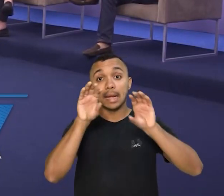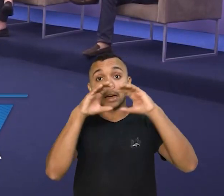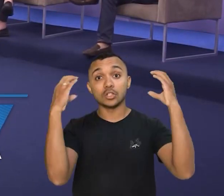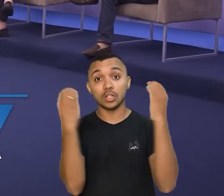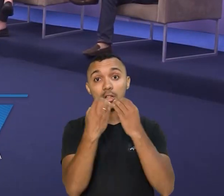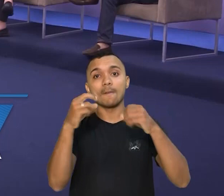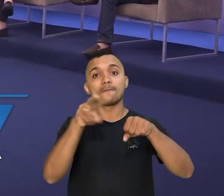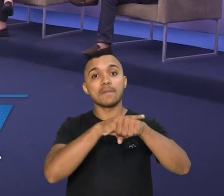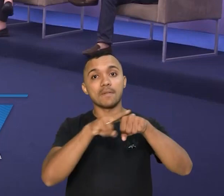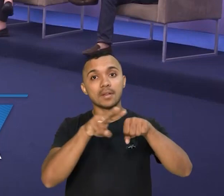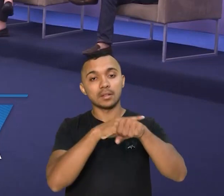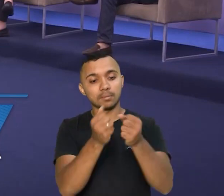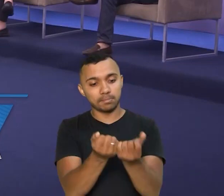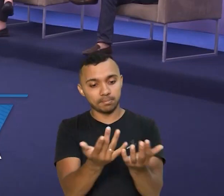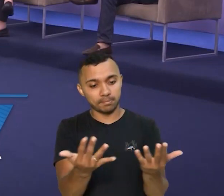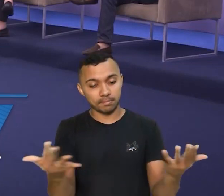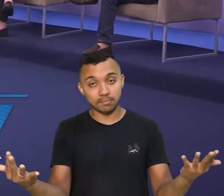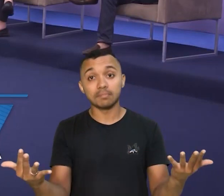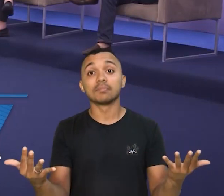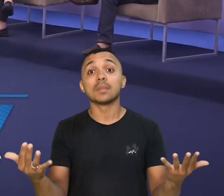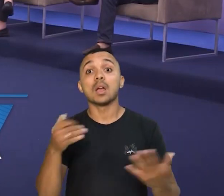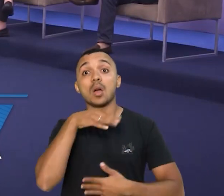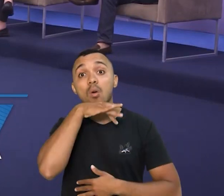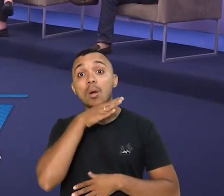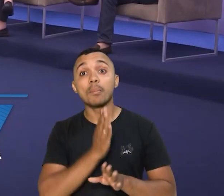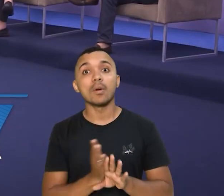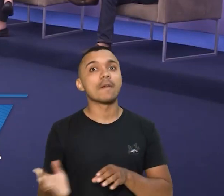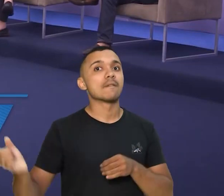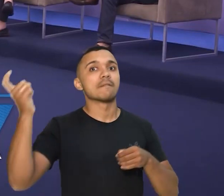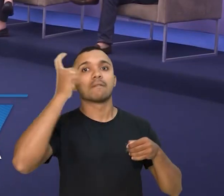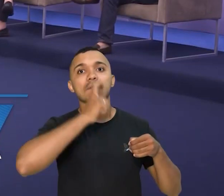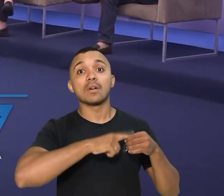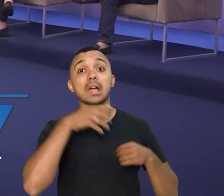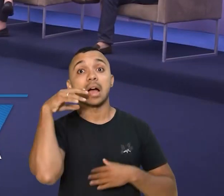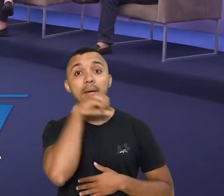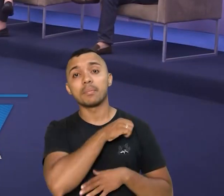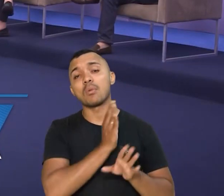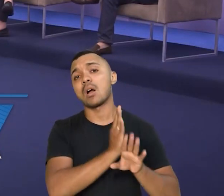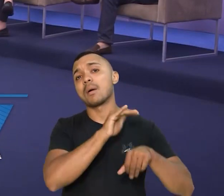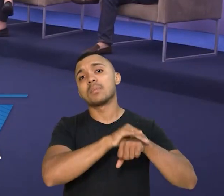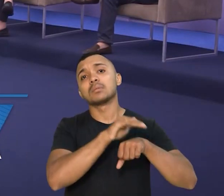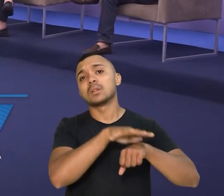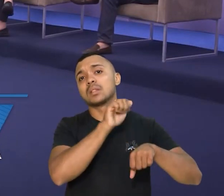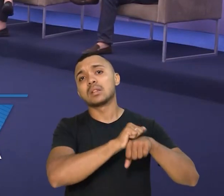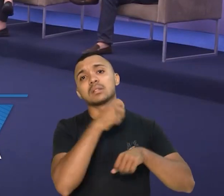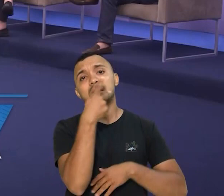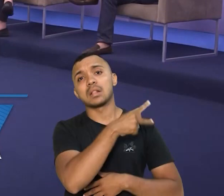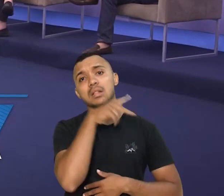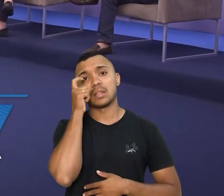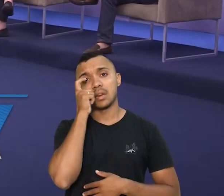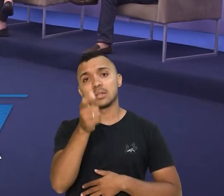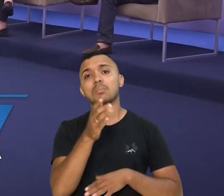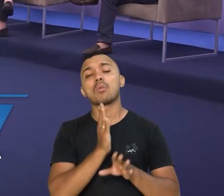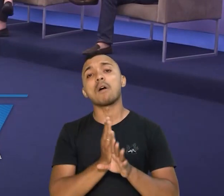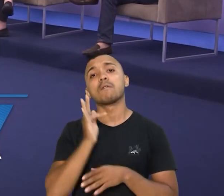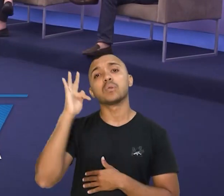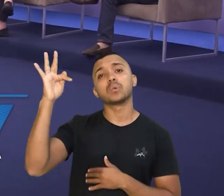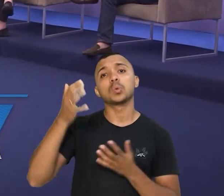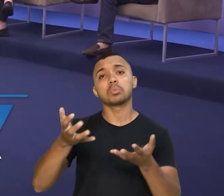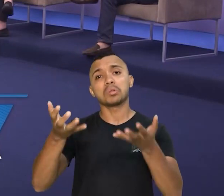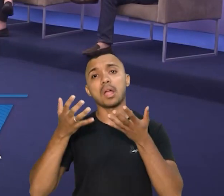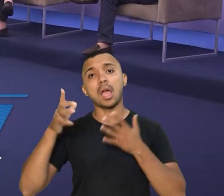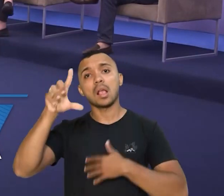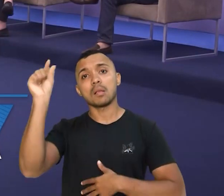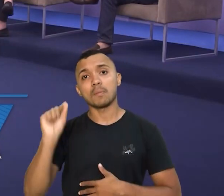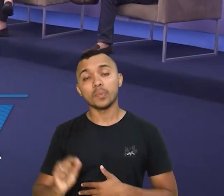foi prejudicado pela volta antecipada para atender os interesses lá do próprio Fortaleza, para a Libertadores. Então, o ideal era que ainda